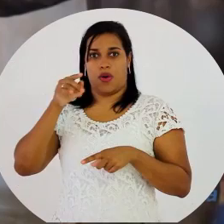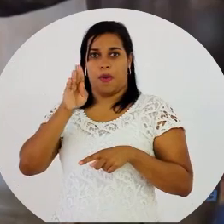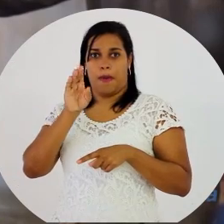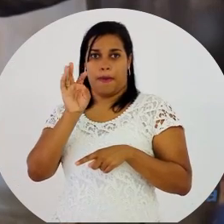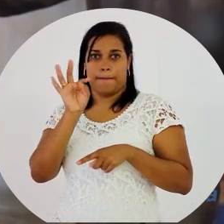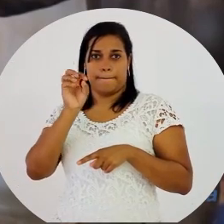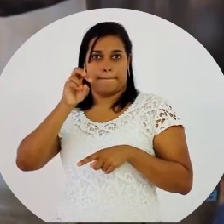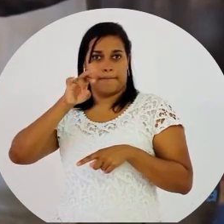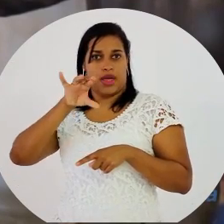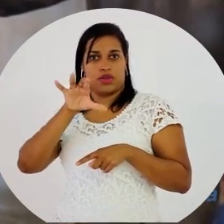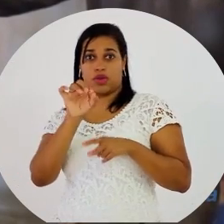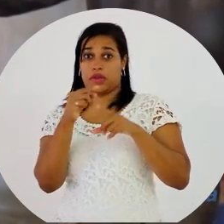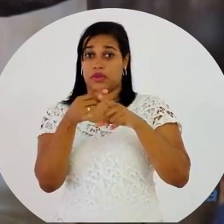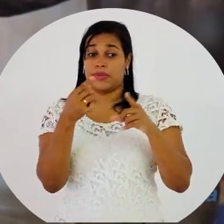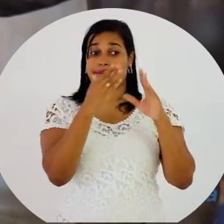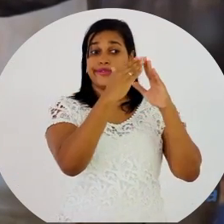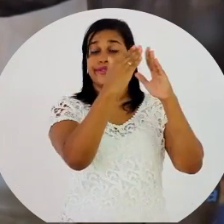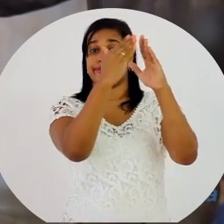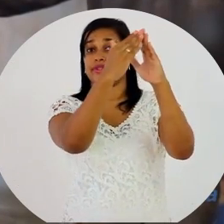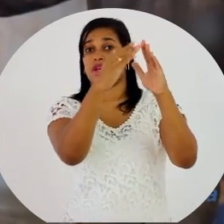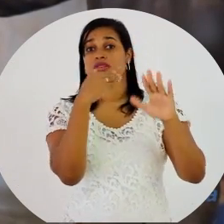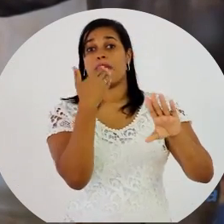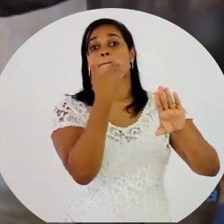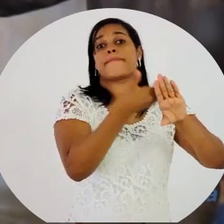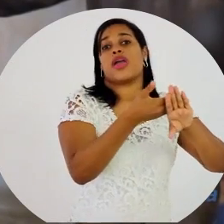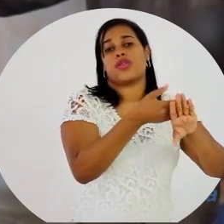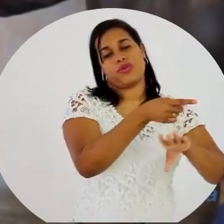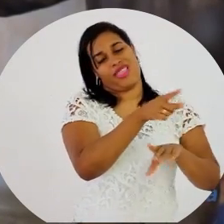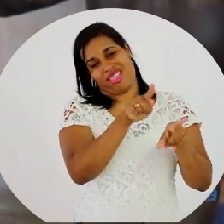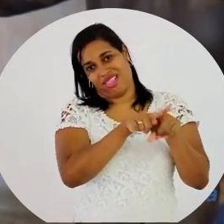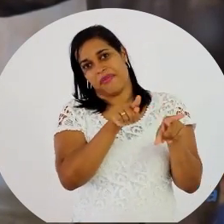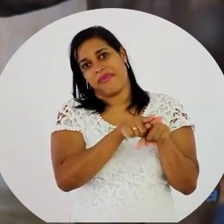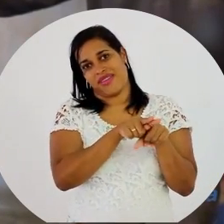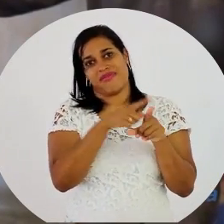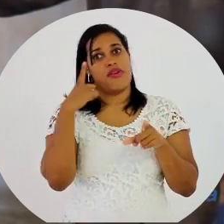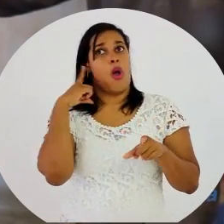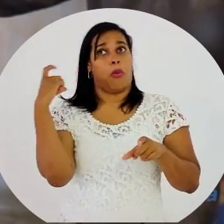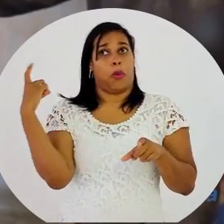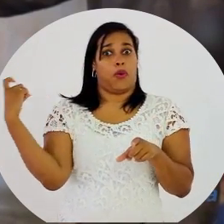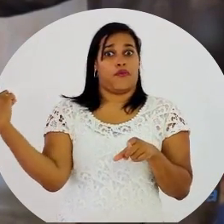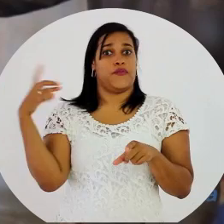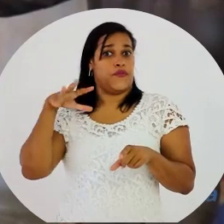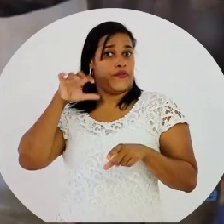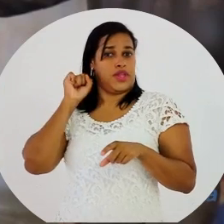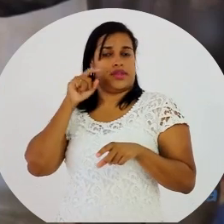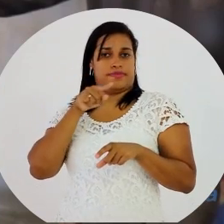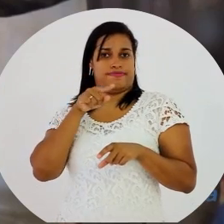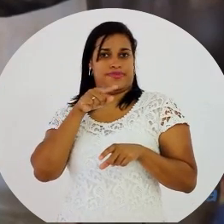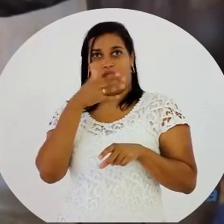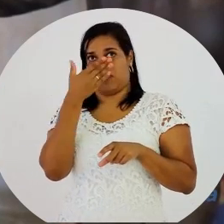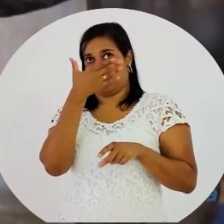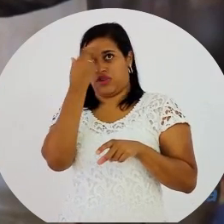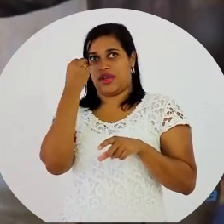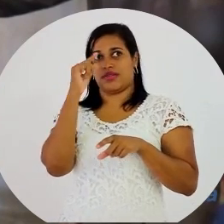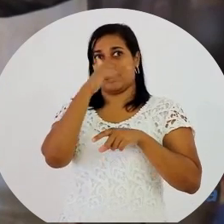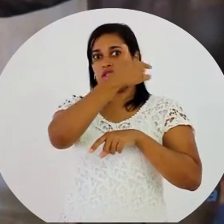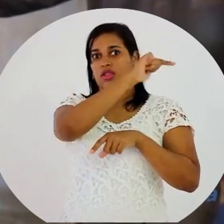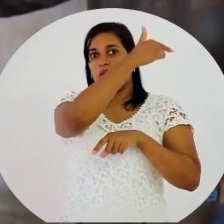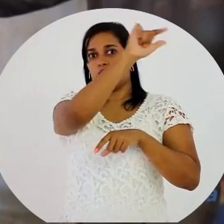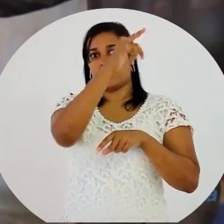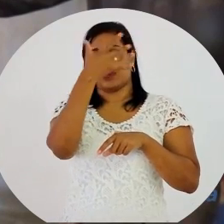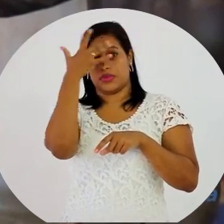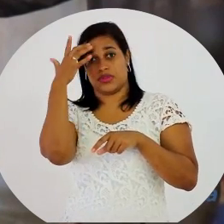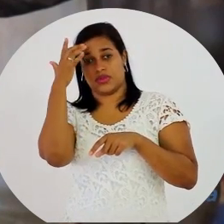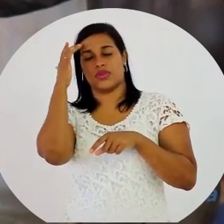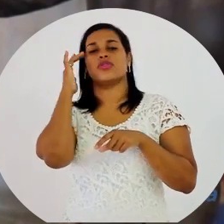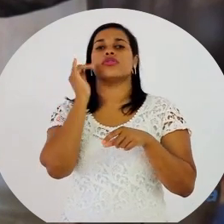exposto, quem está na vizinhança também vai estar exposto. Então muitas vezes a gente fica observando apenas o operador e esquece quem está na vizinhança. Por exemplo, se tivesse